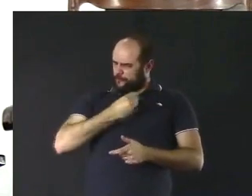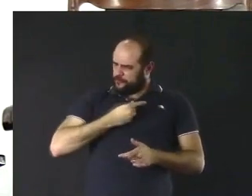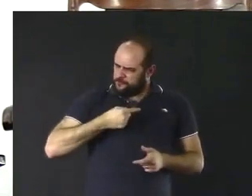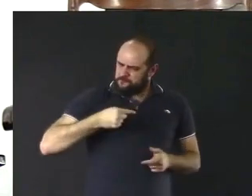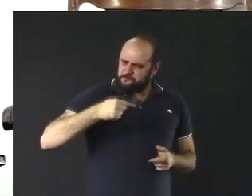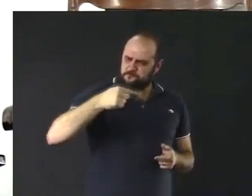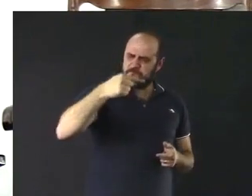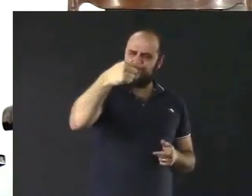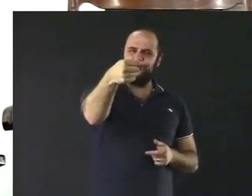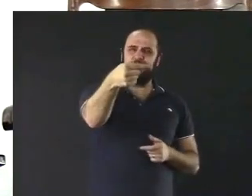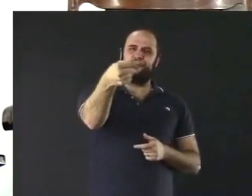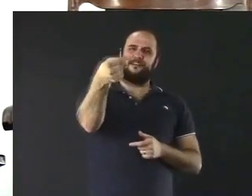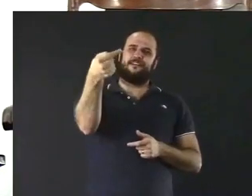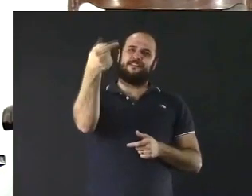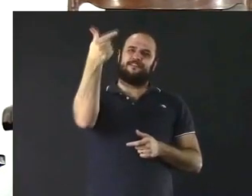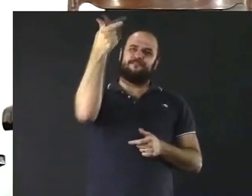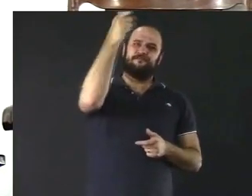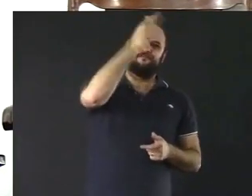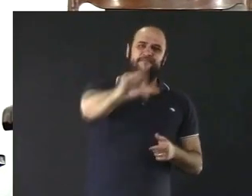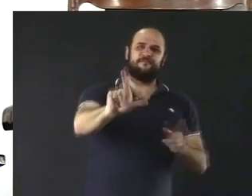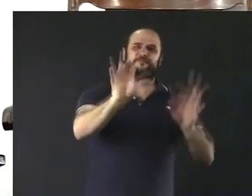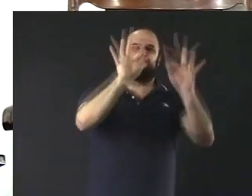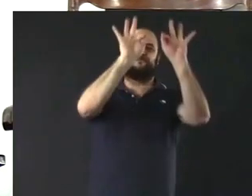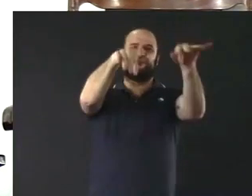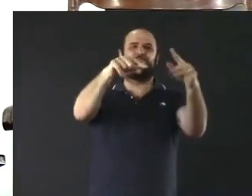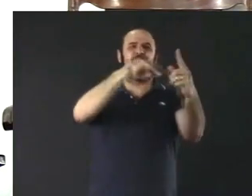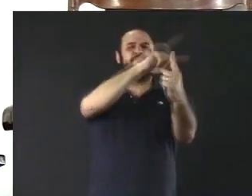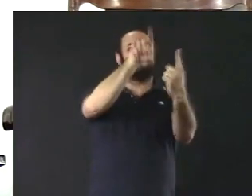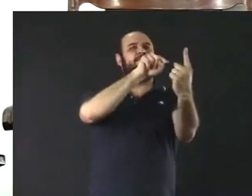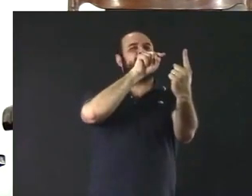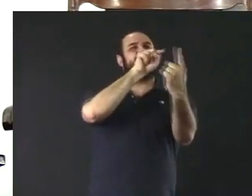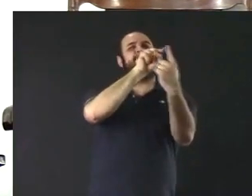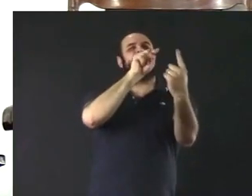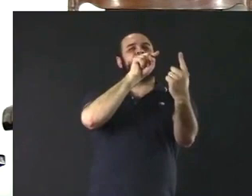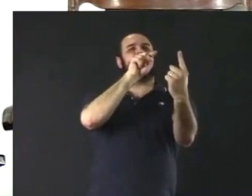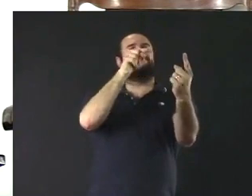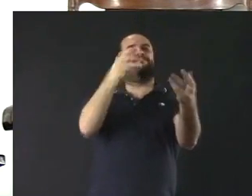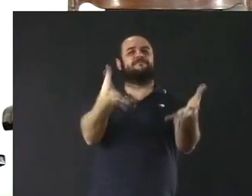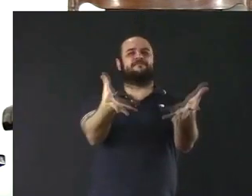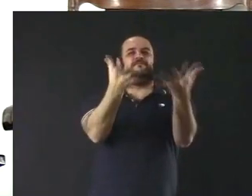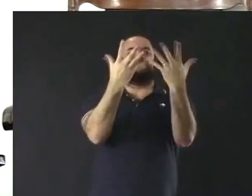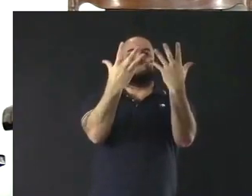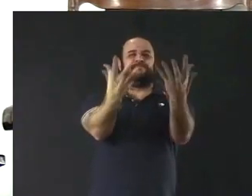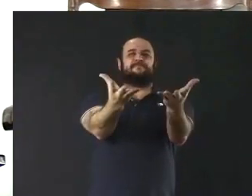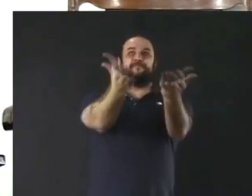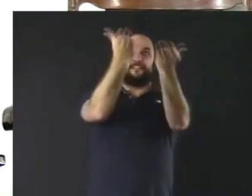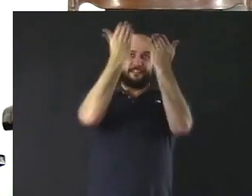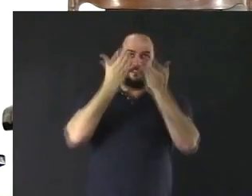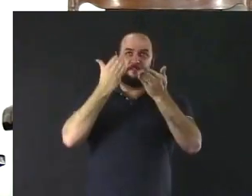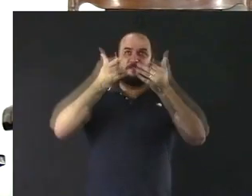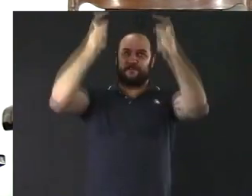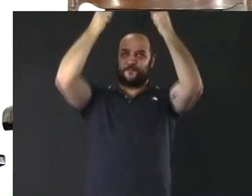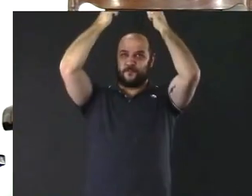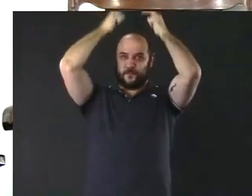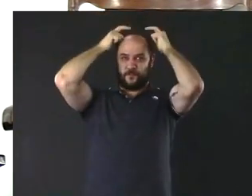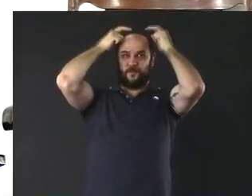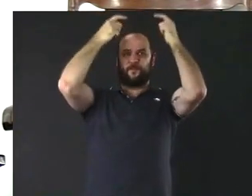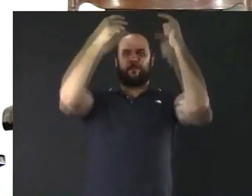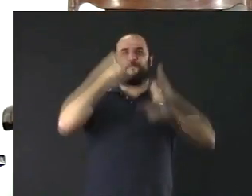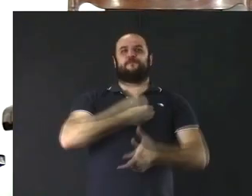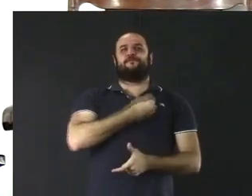para alcançar esse grande objetivo, que é receber então a coroa da vida. Essa